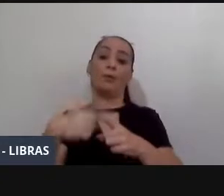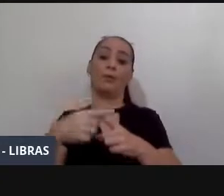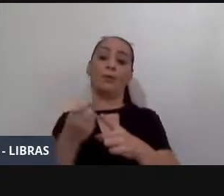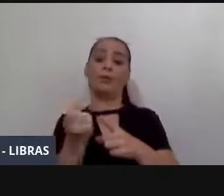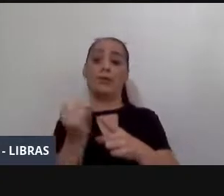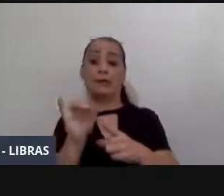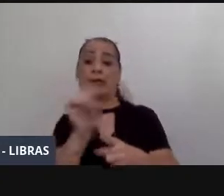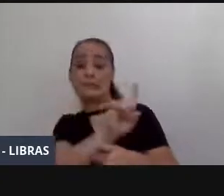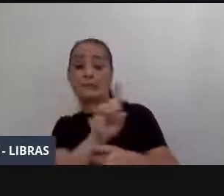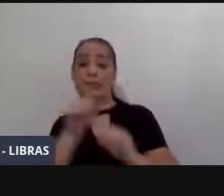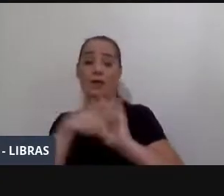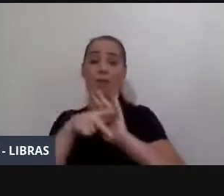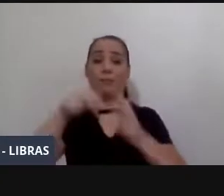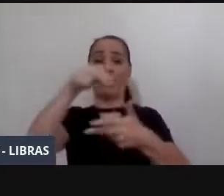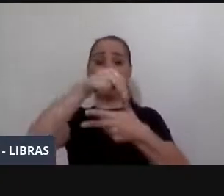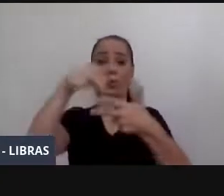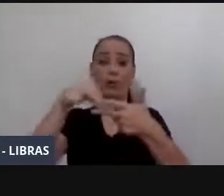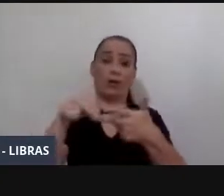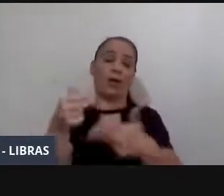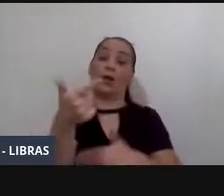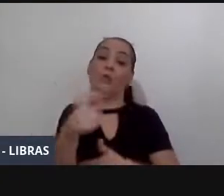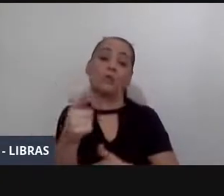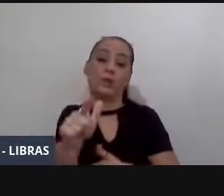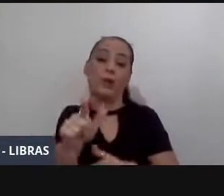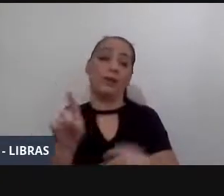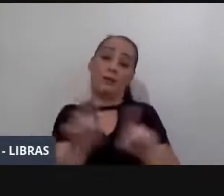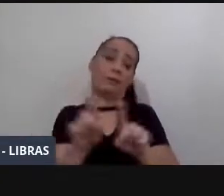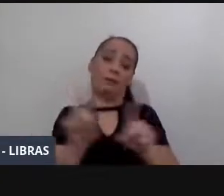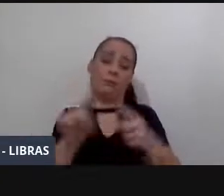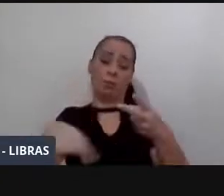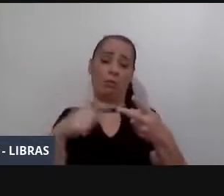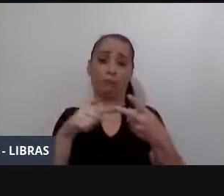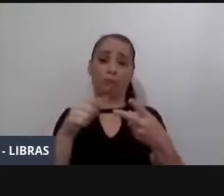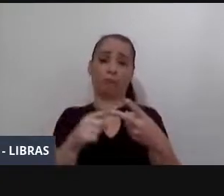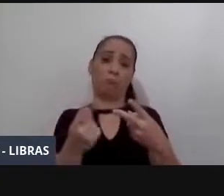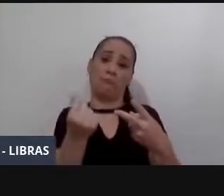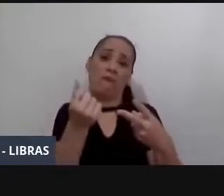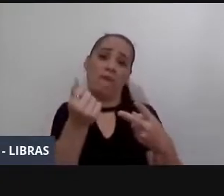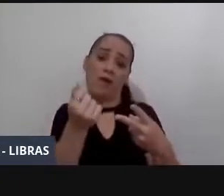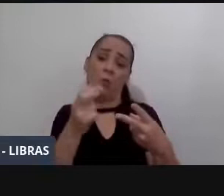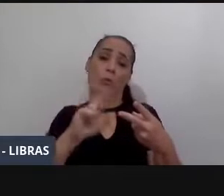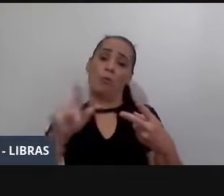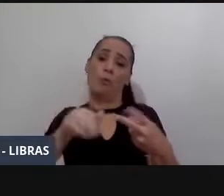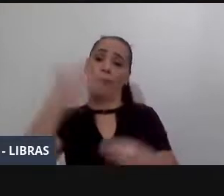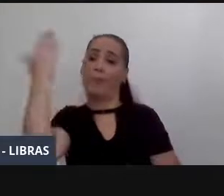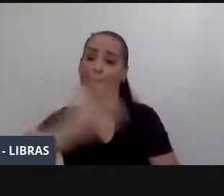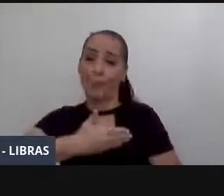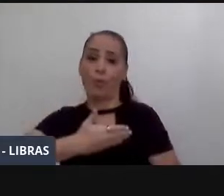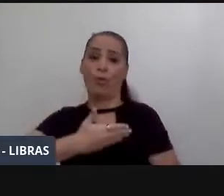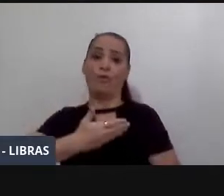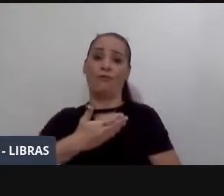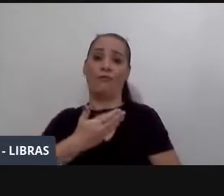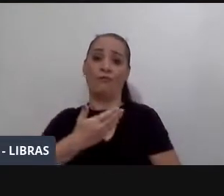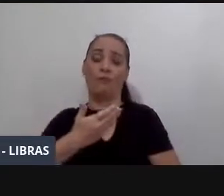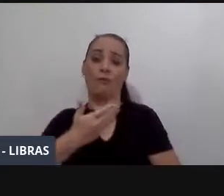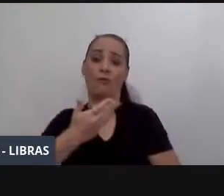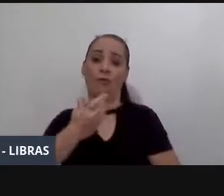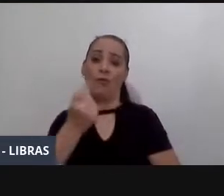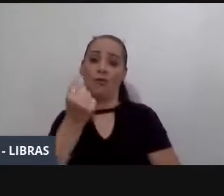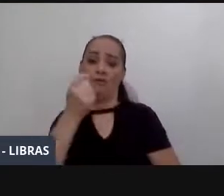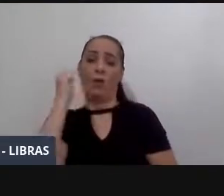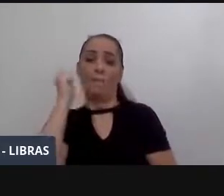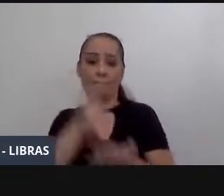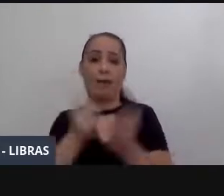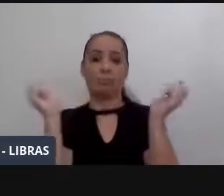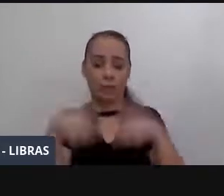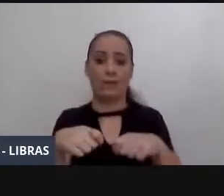INEP. E não é uma questão de valor, porque já está comprovado que ele se autopaga, né, através das inscrições. E aí vem